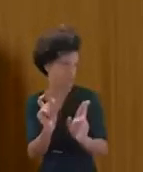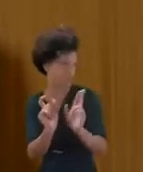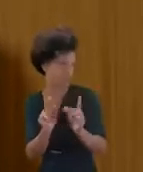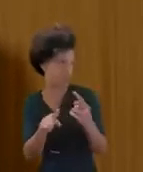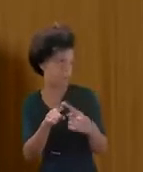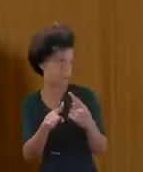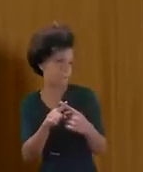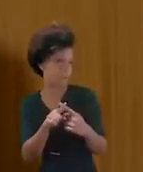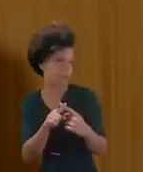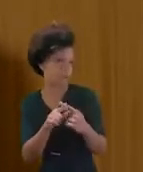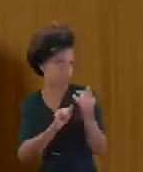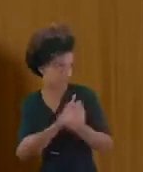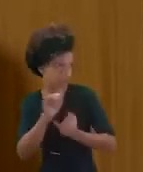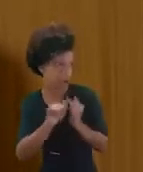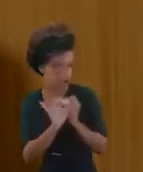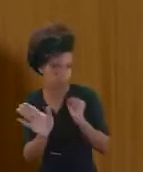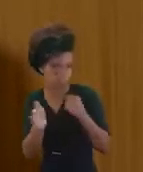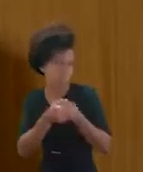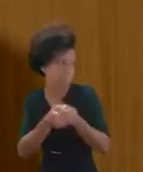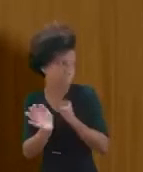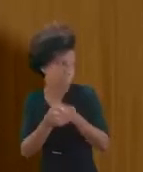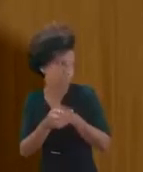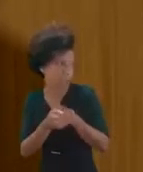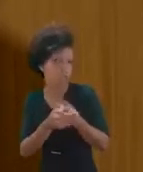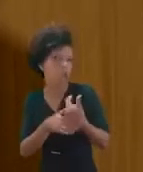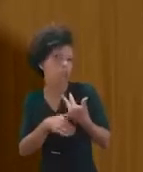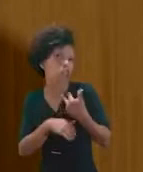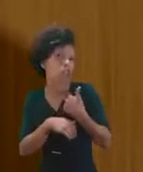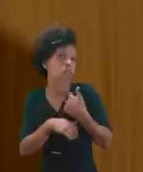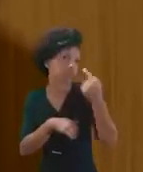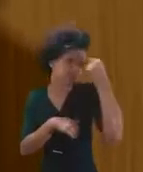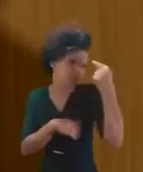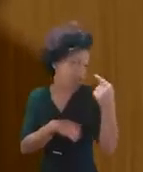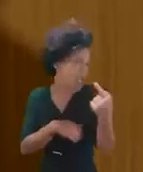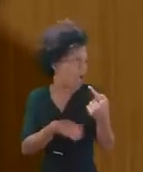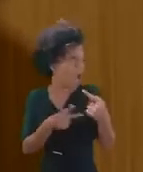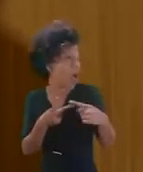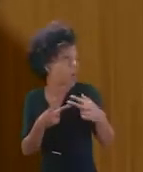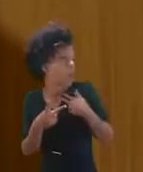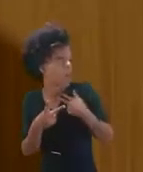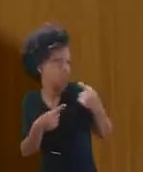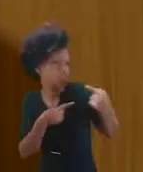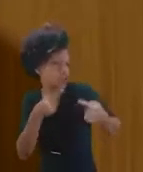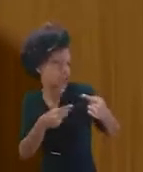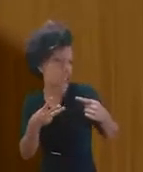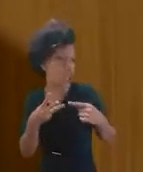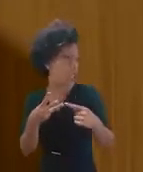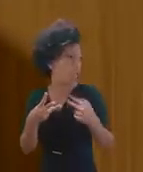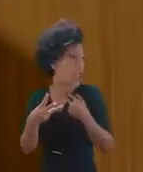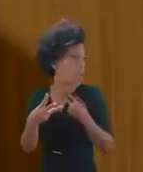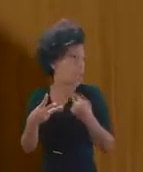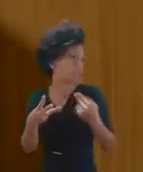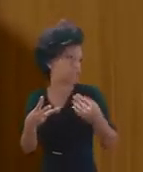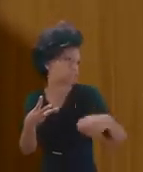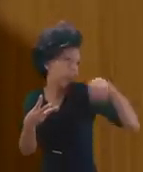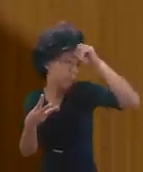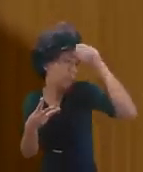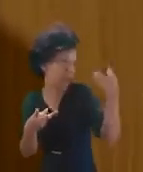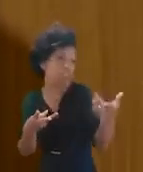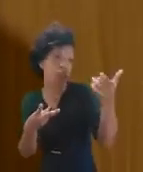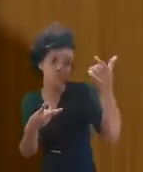porque às vezes somos censurando você não pode pensar você não pode discutir você não pode ser idiota